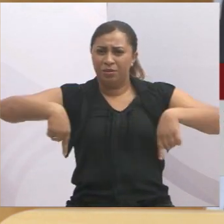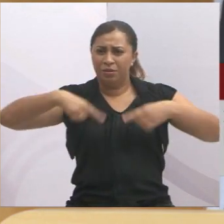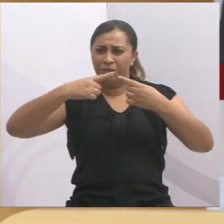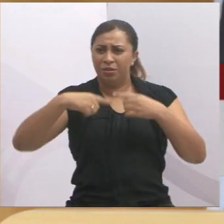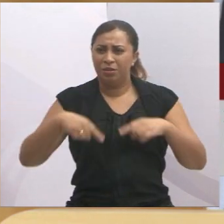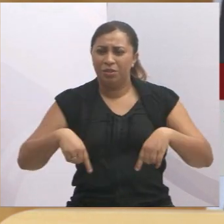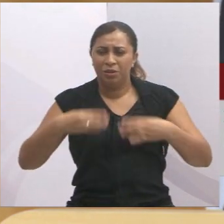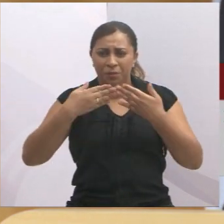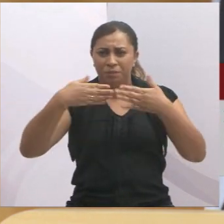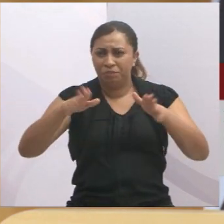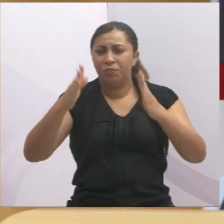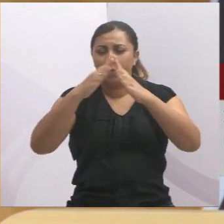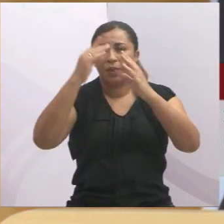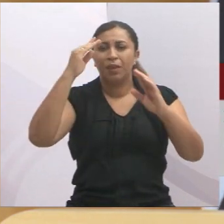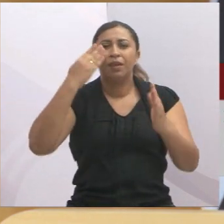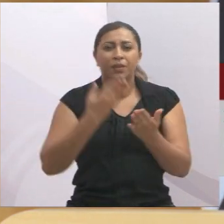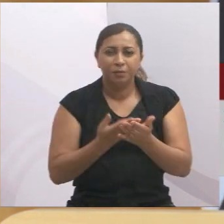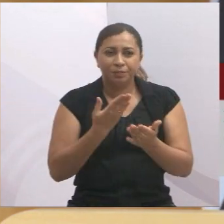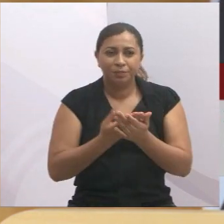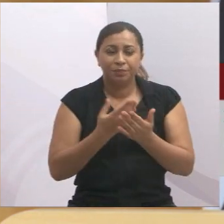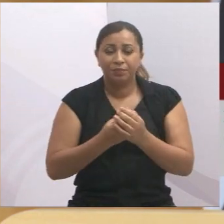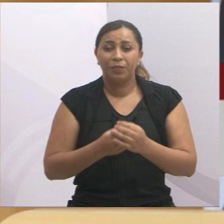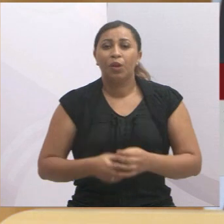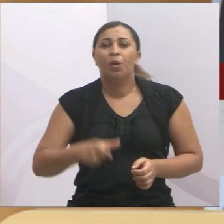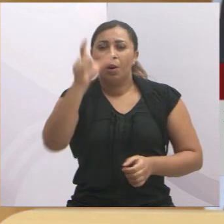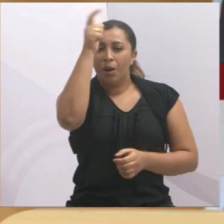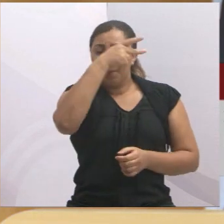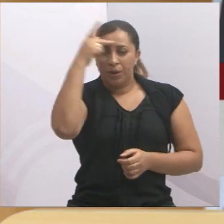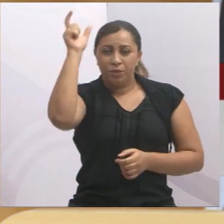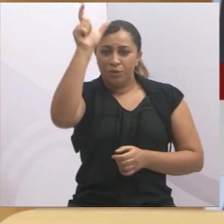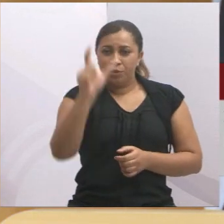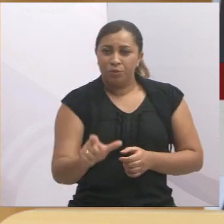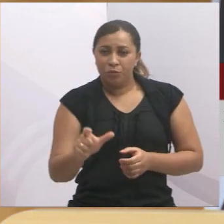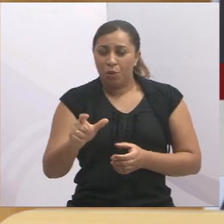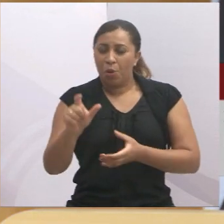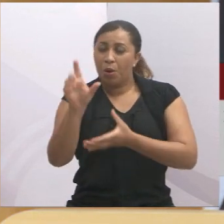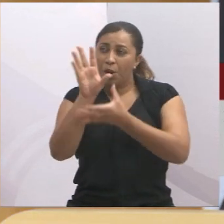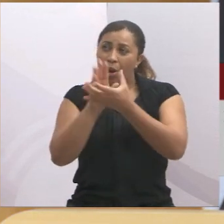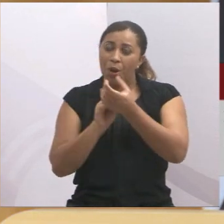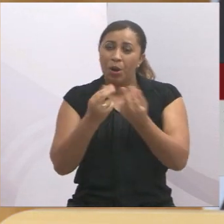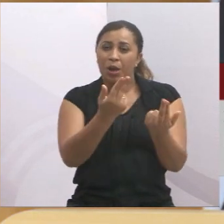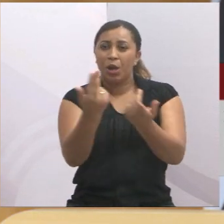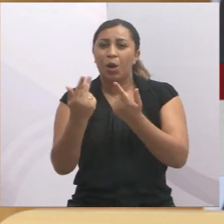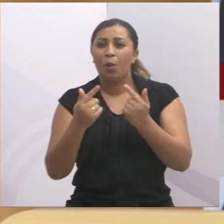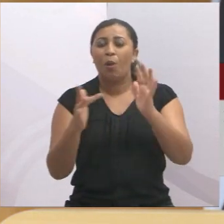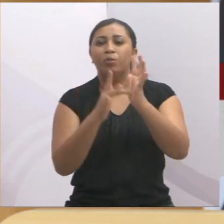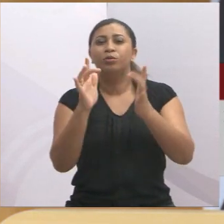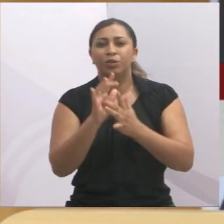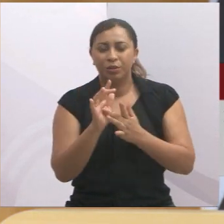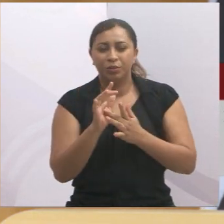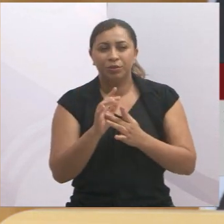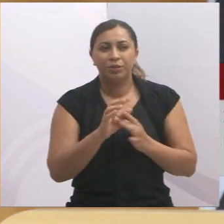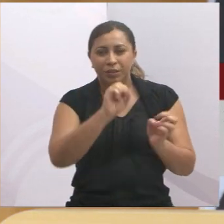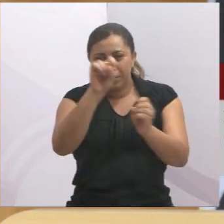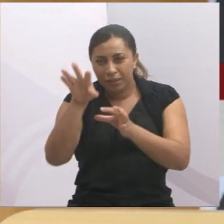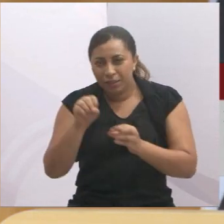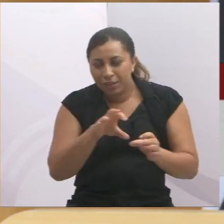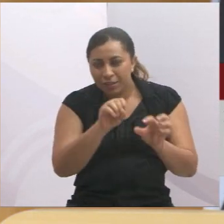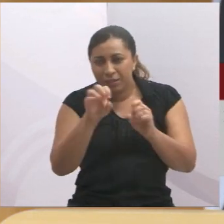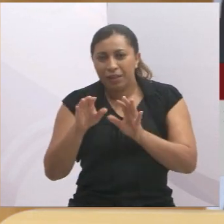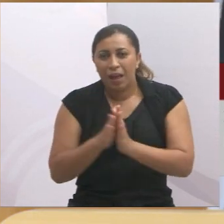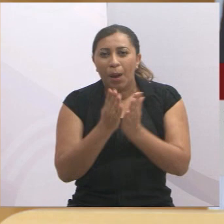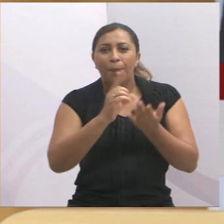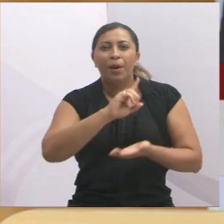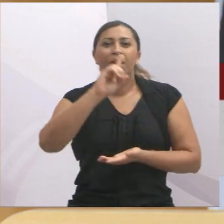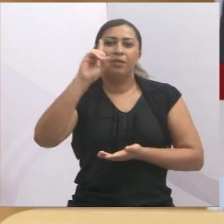com a missão de educar o ser humano criado à imagem de Deus, buscando proporcionar um desenvolvimento integral do indivíduo